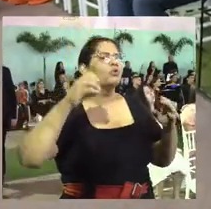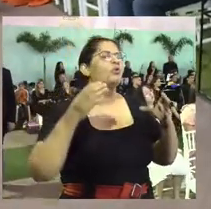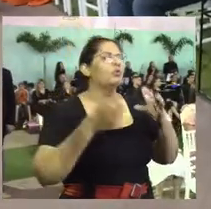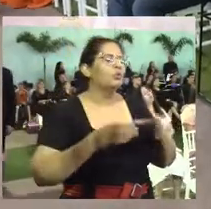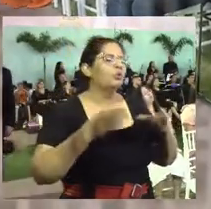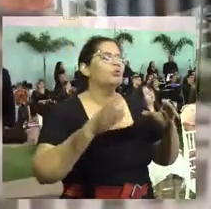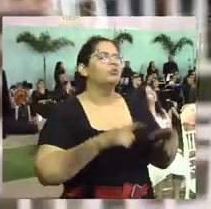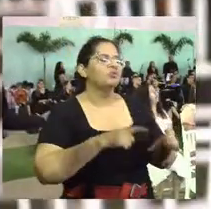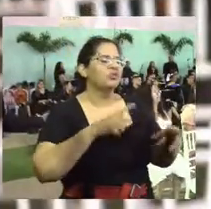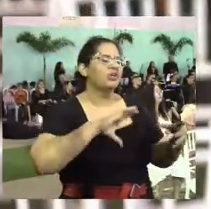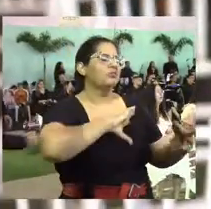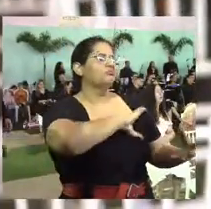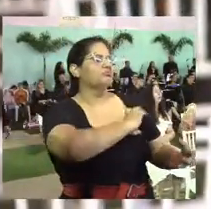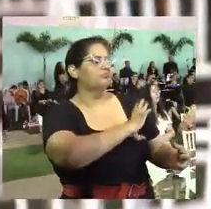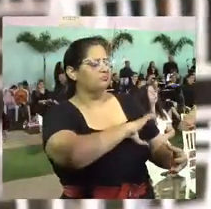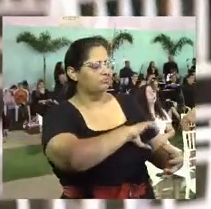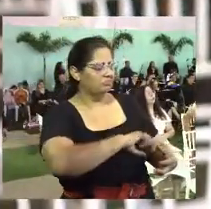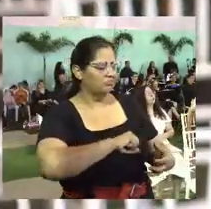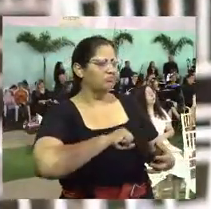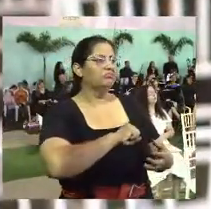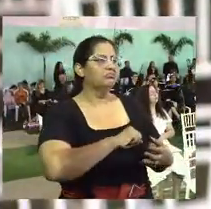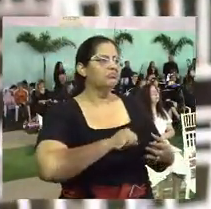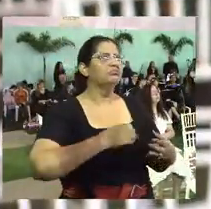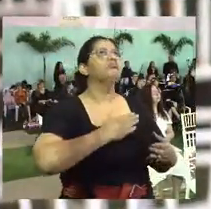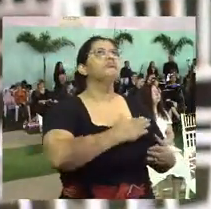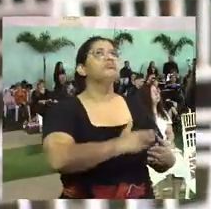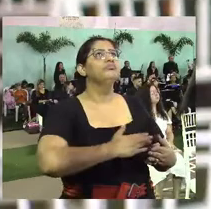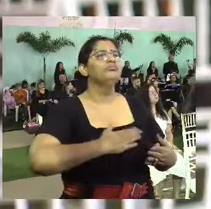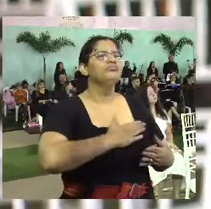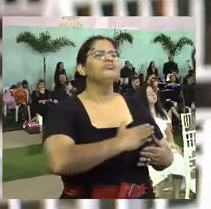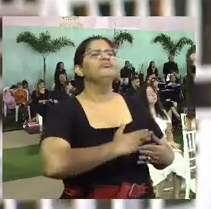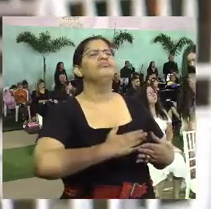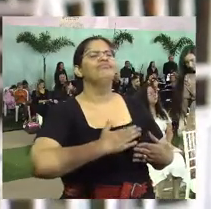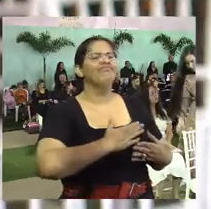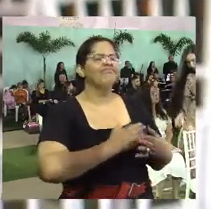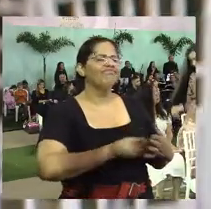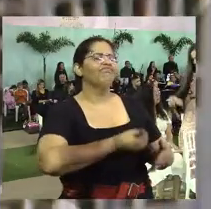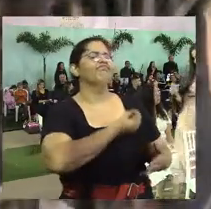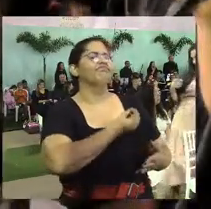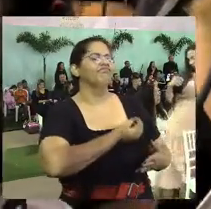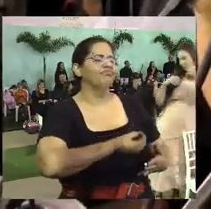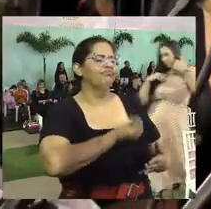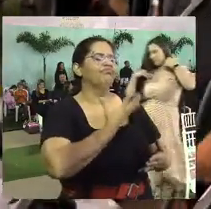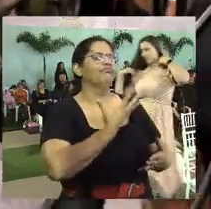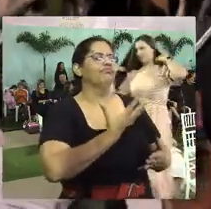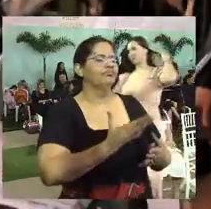o amor meu prazer é viver